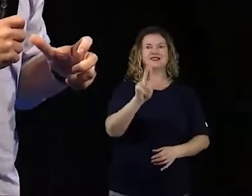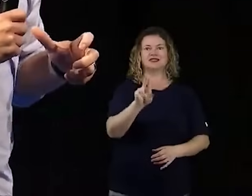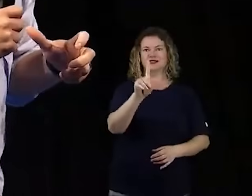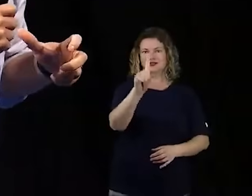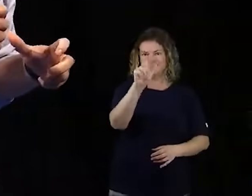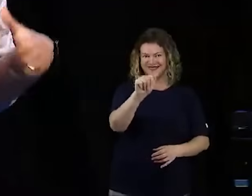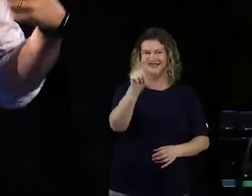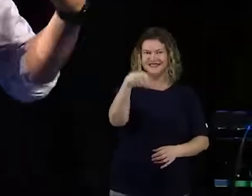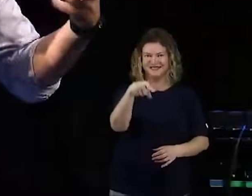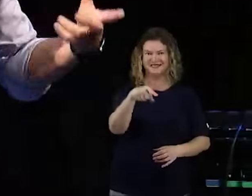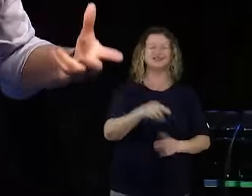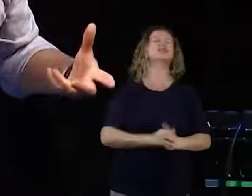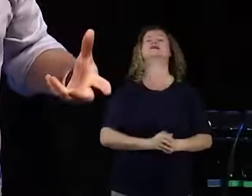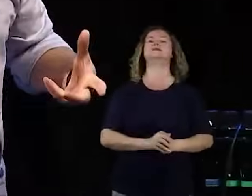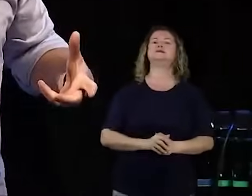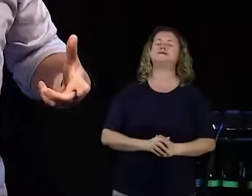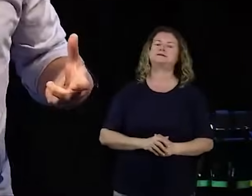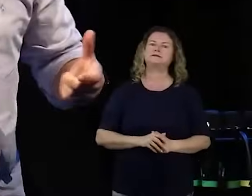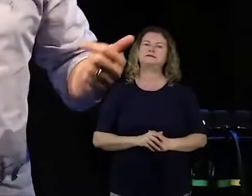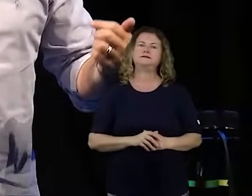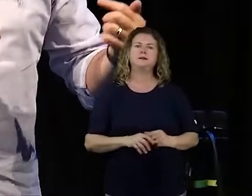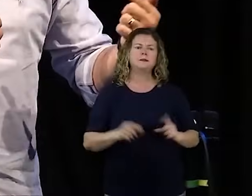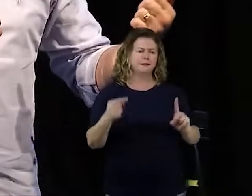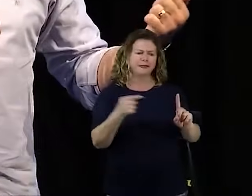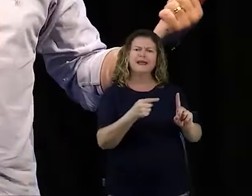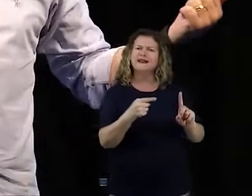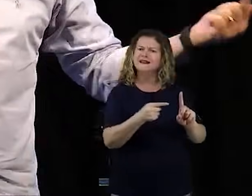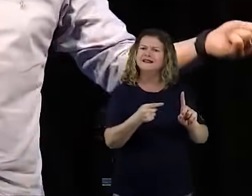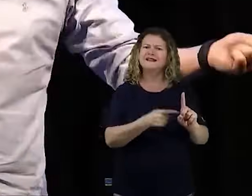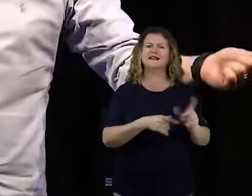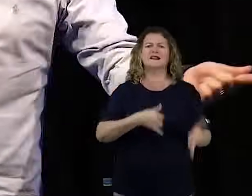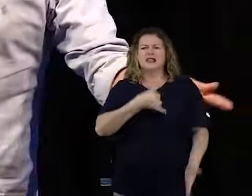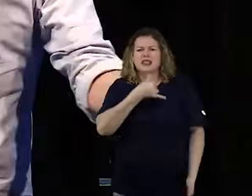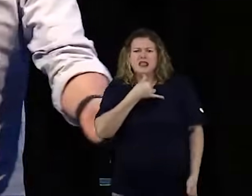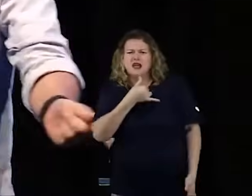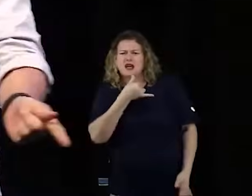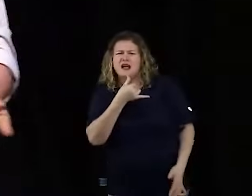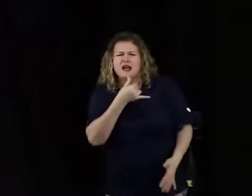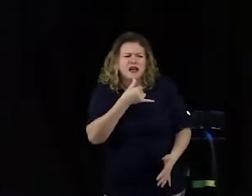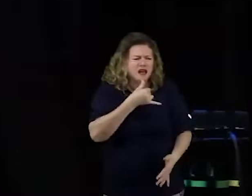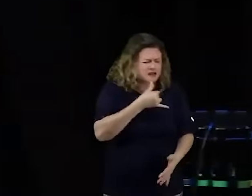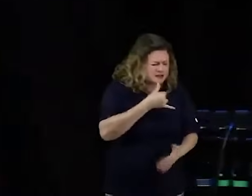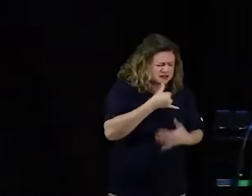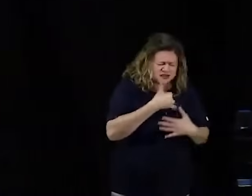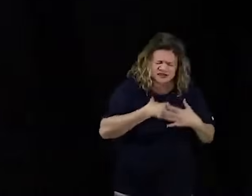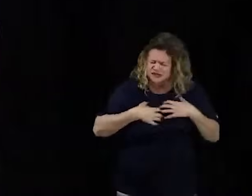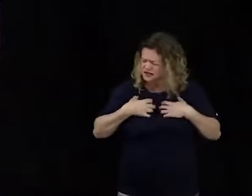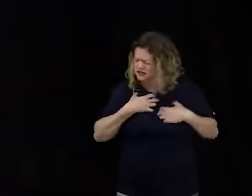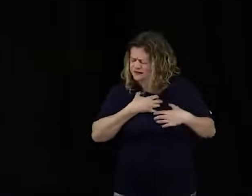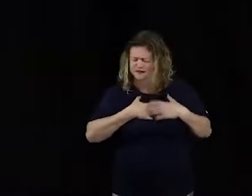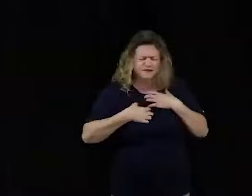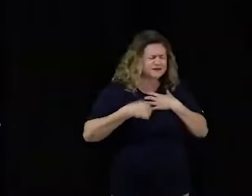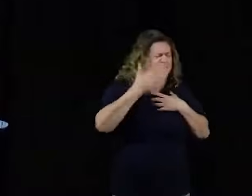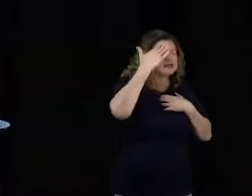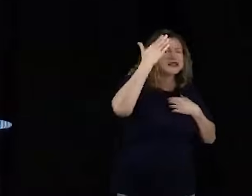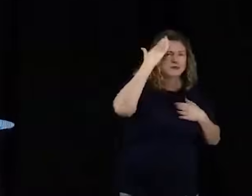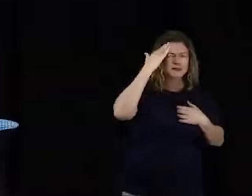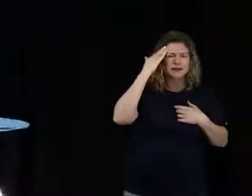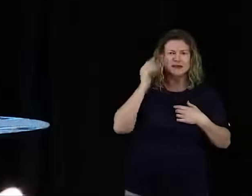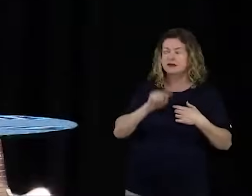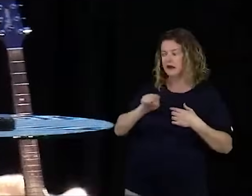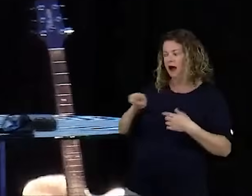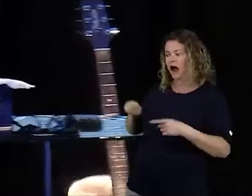ele tá entristecido ele sabe que os outros filhos foram desonestos com o pai venderam o filho